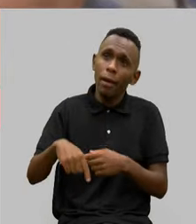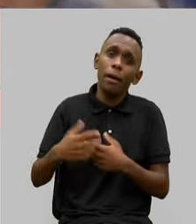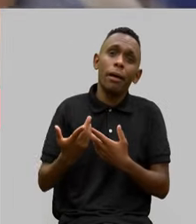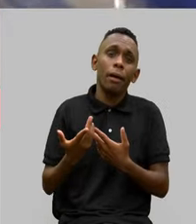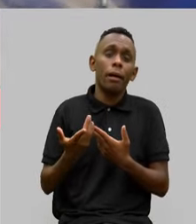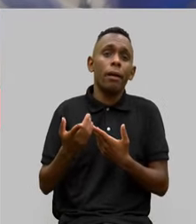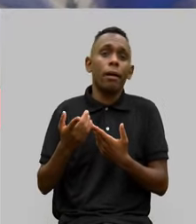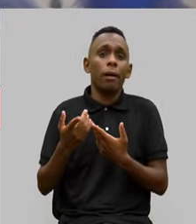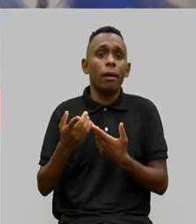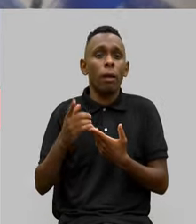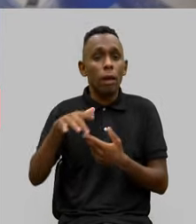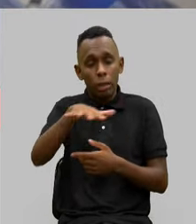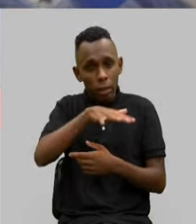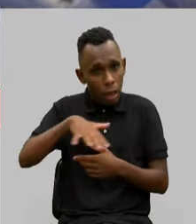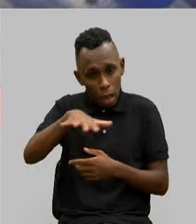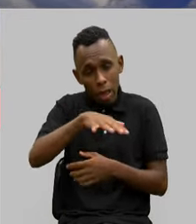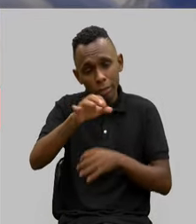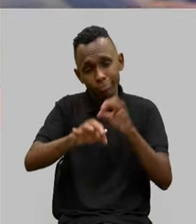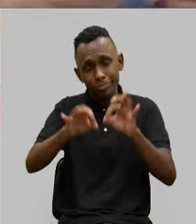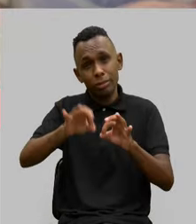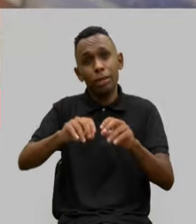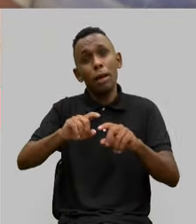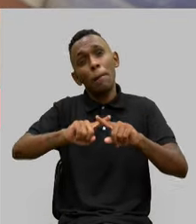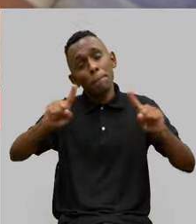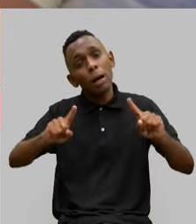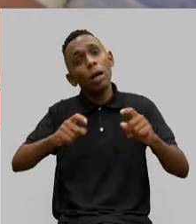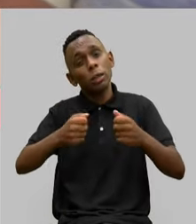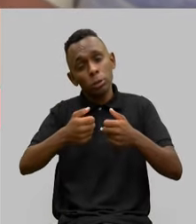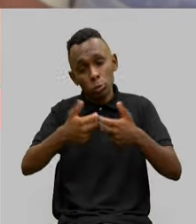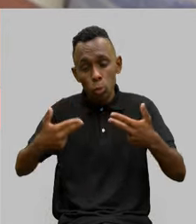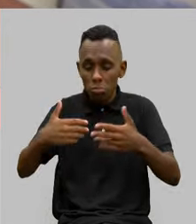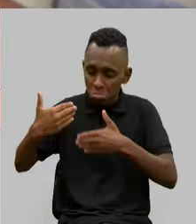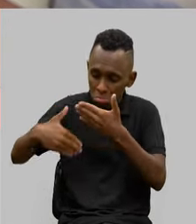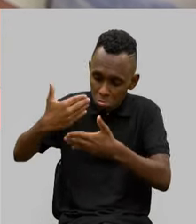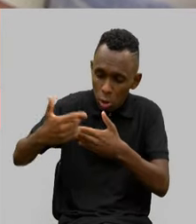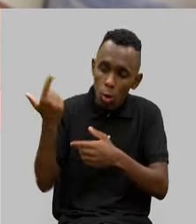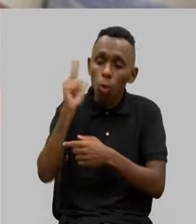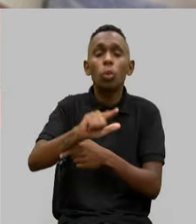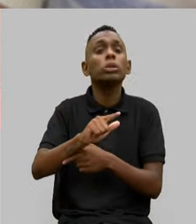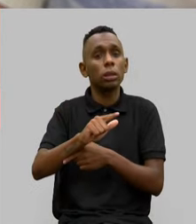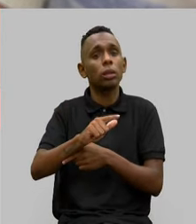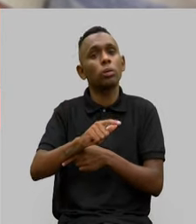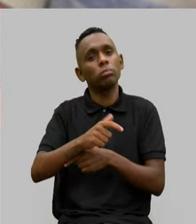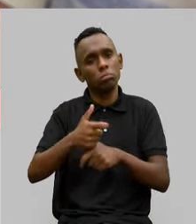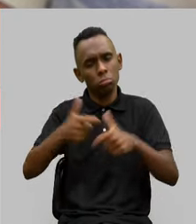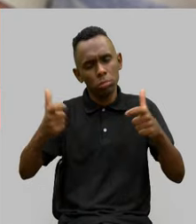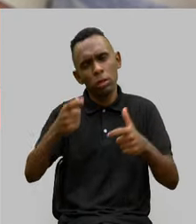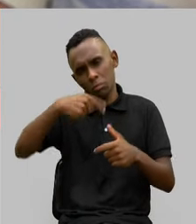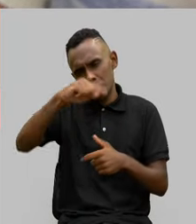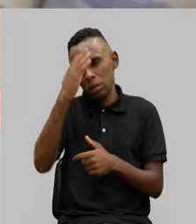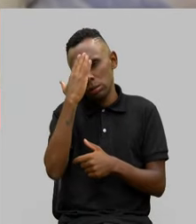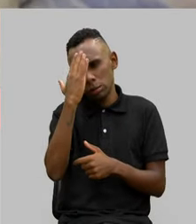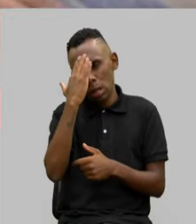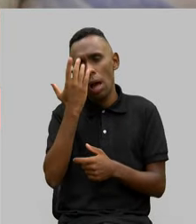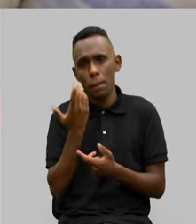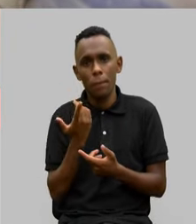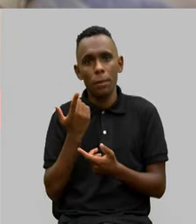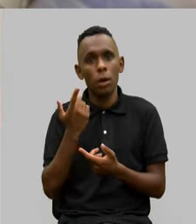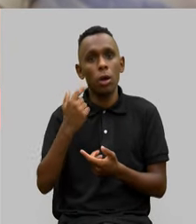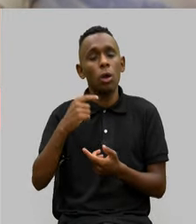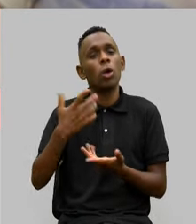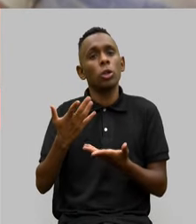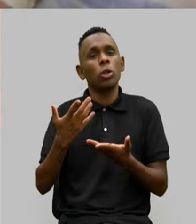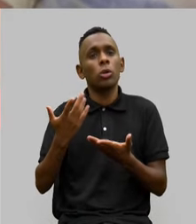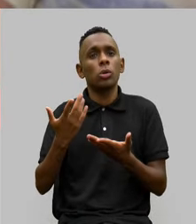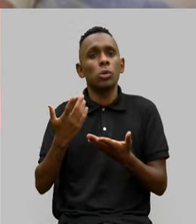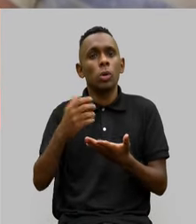no âmbito do Judiciário mas muita coisa evoluiu nos últimos anos né Eu acho que todos aqui devem saber que o Supremo Tribunal tá